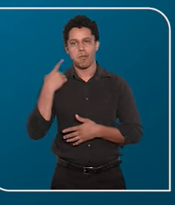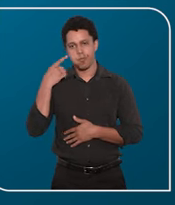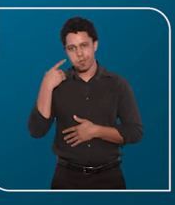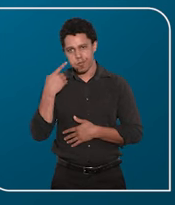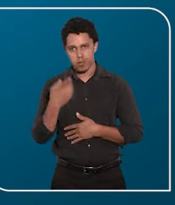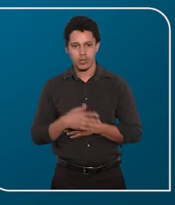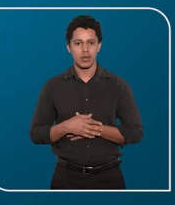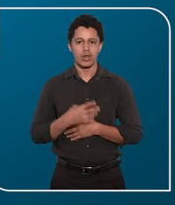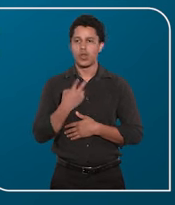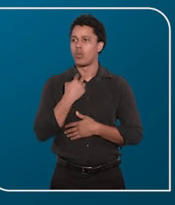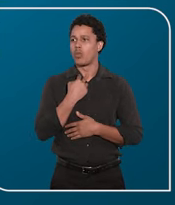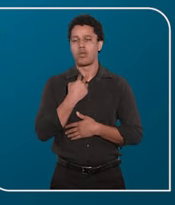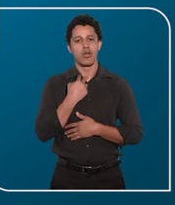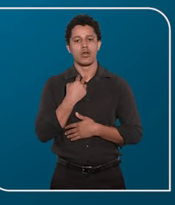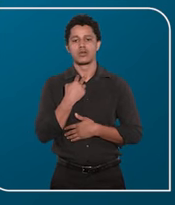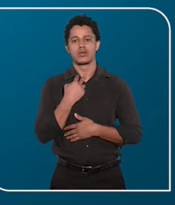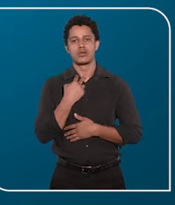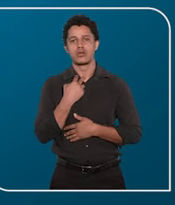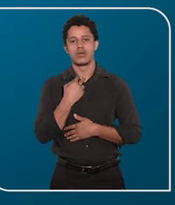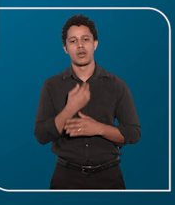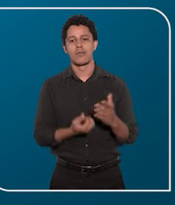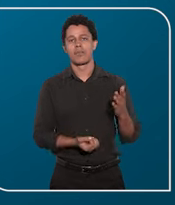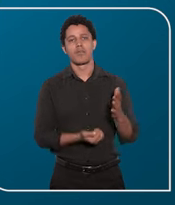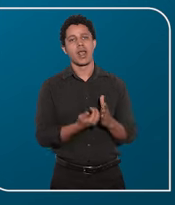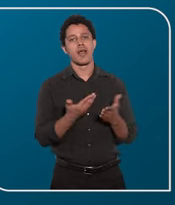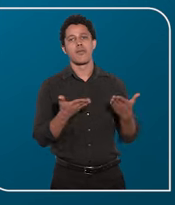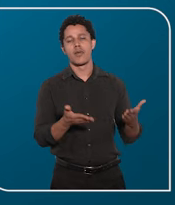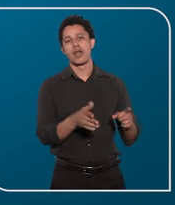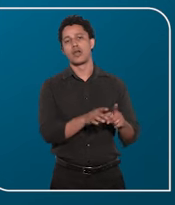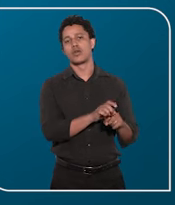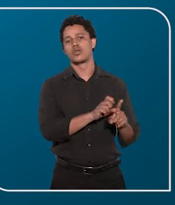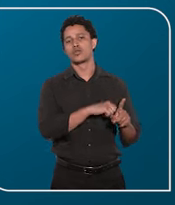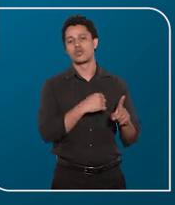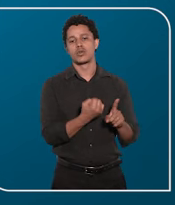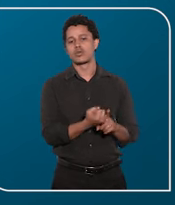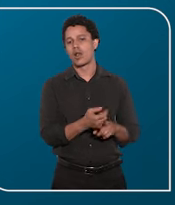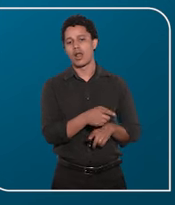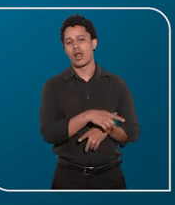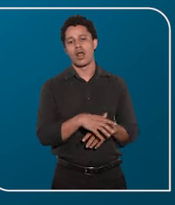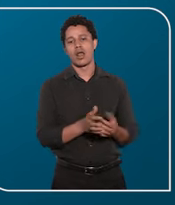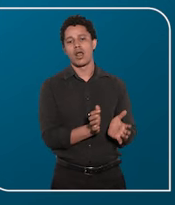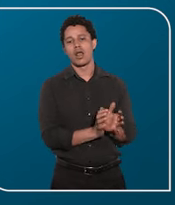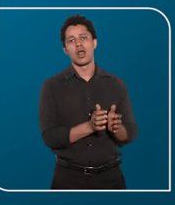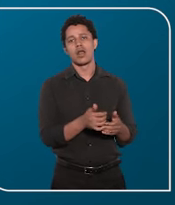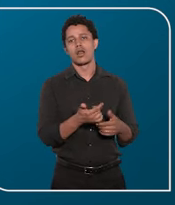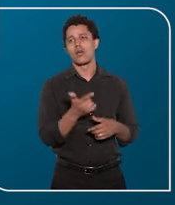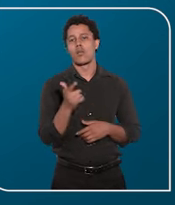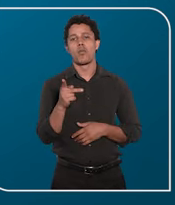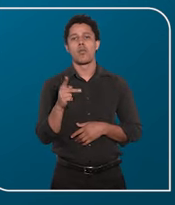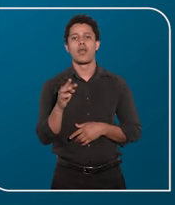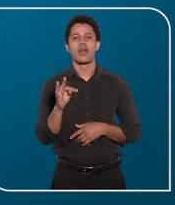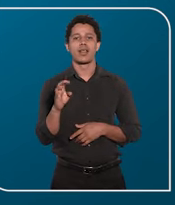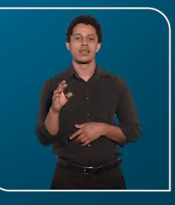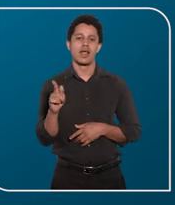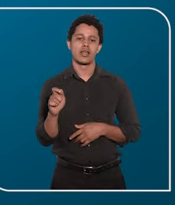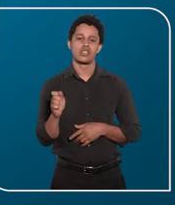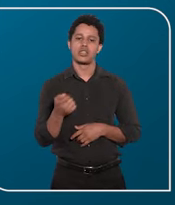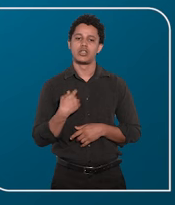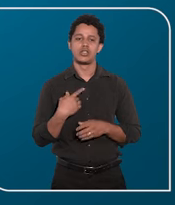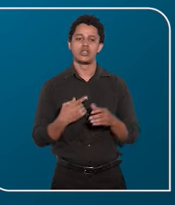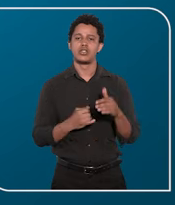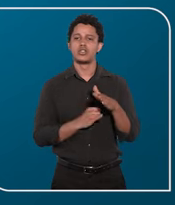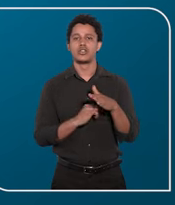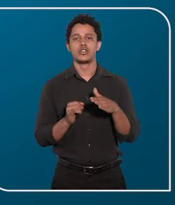seja, eu não posso colocar como atuação daquela sociedade corretagem de imóveis. Não, não posso, porque não é